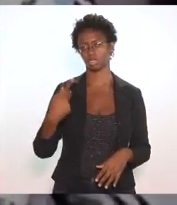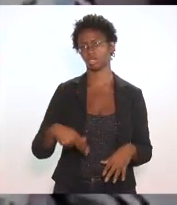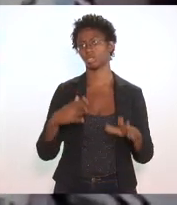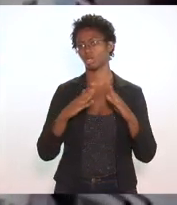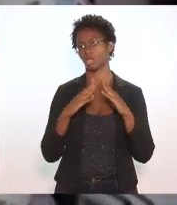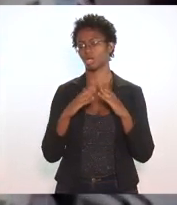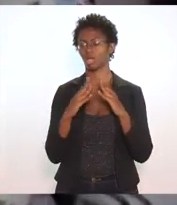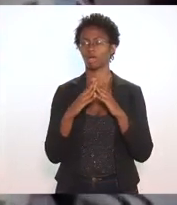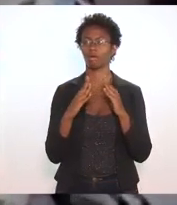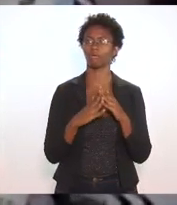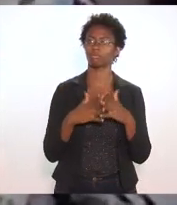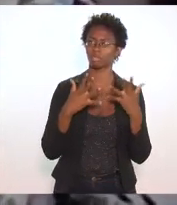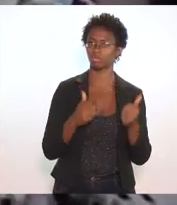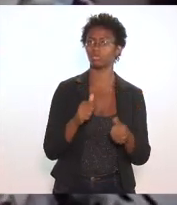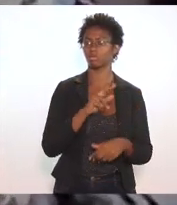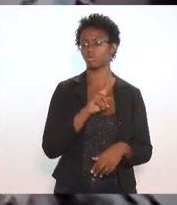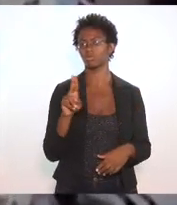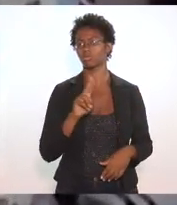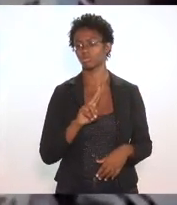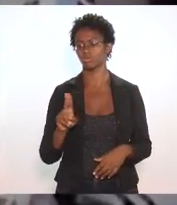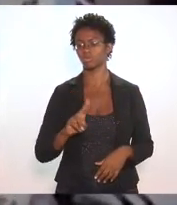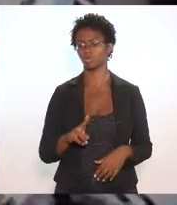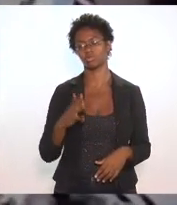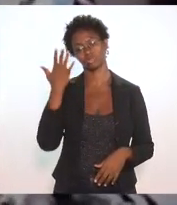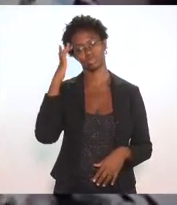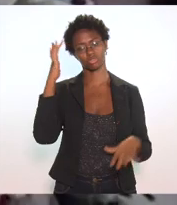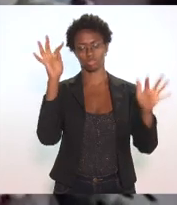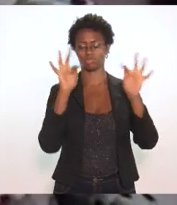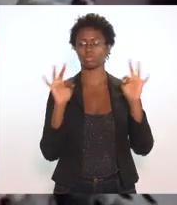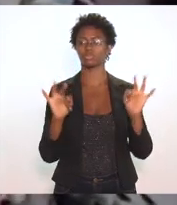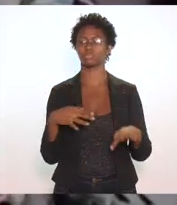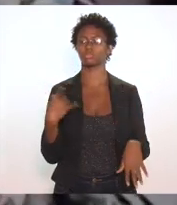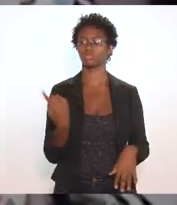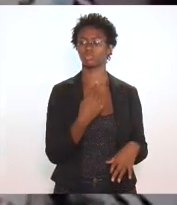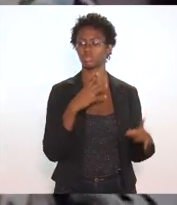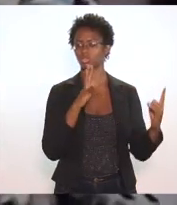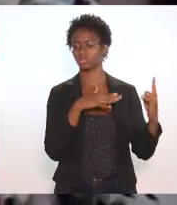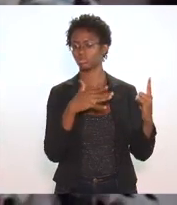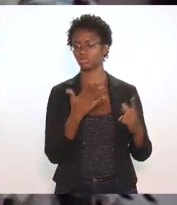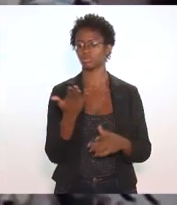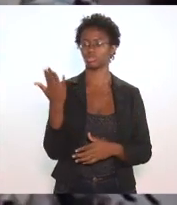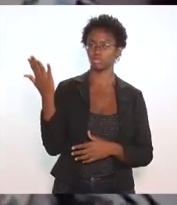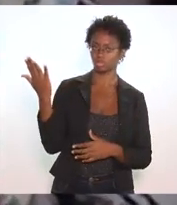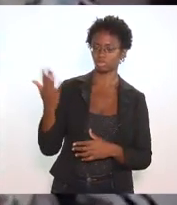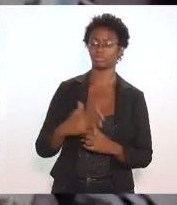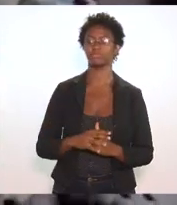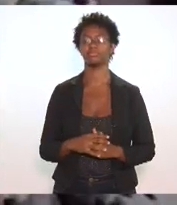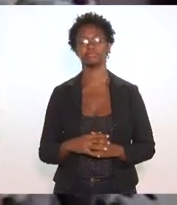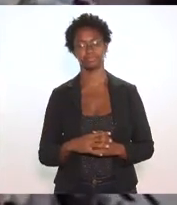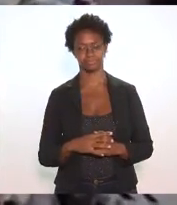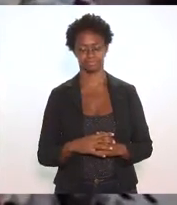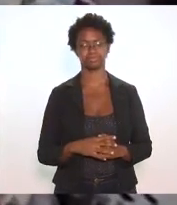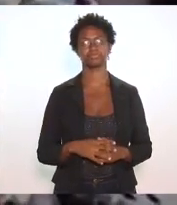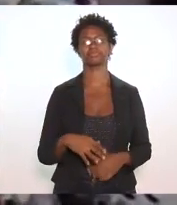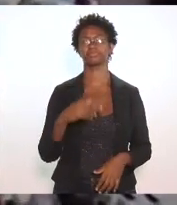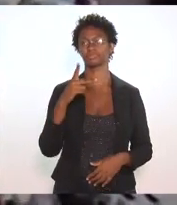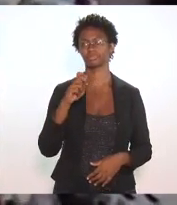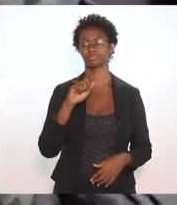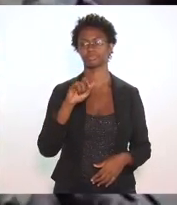Gil Viana, que está no céu. Deve estar feliz nesse momento, saber que nós estamos homenageando. O nosso João Peixoto, aquela